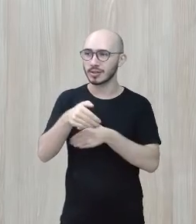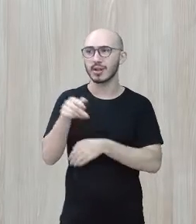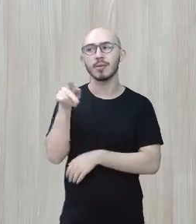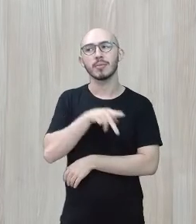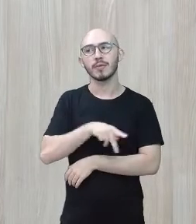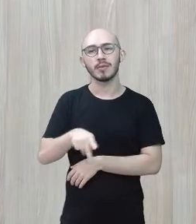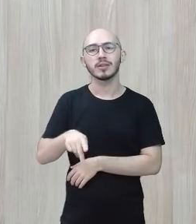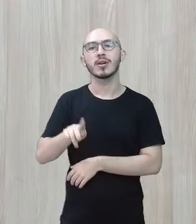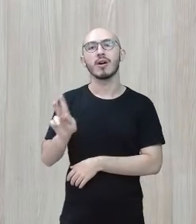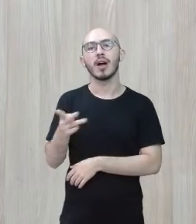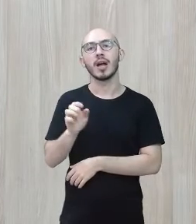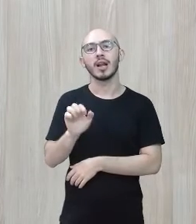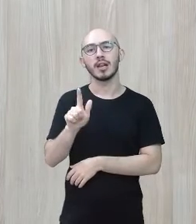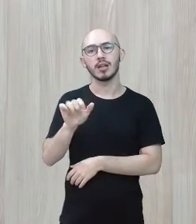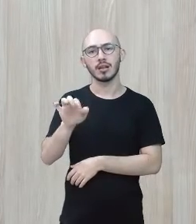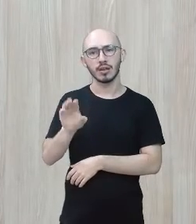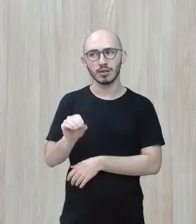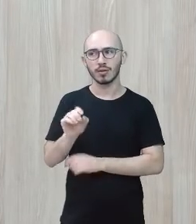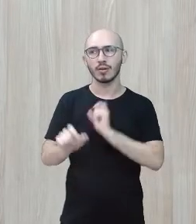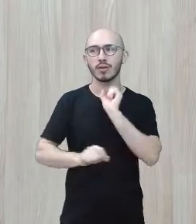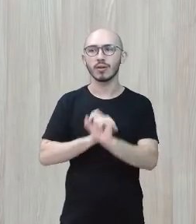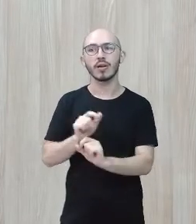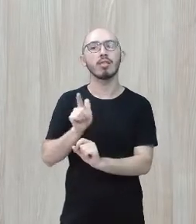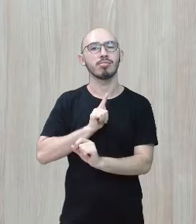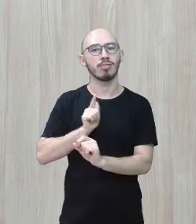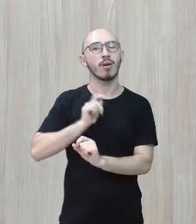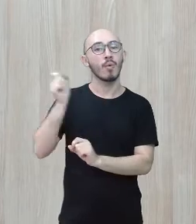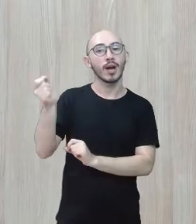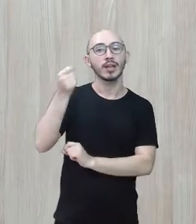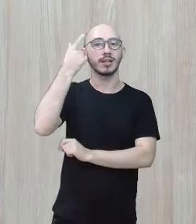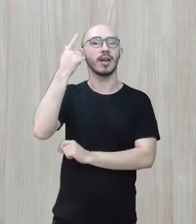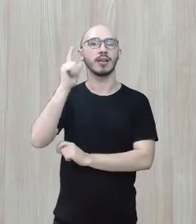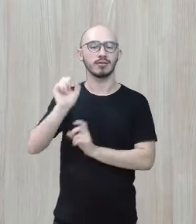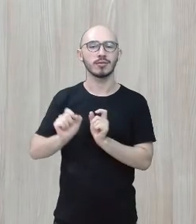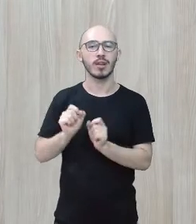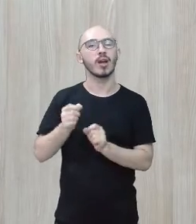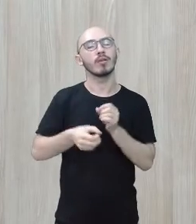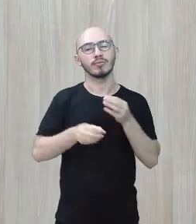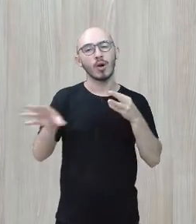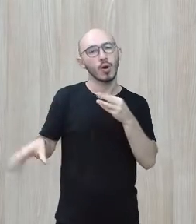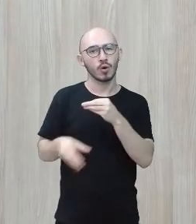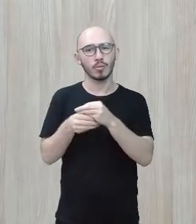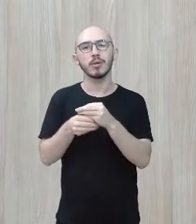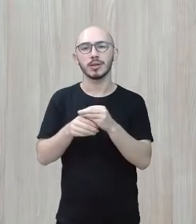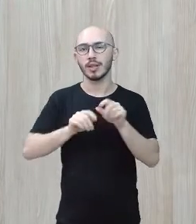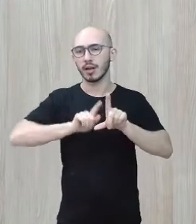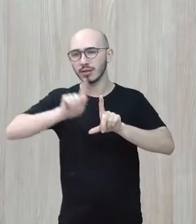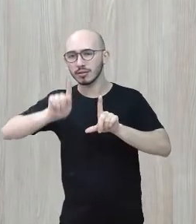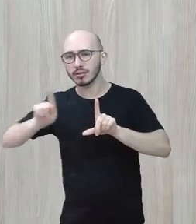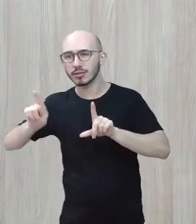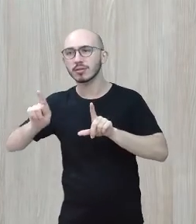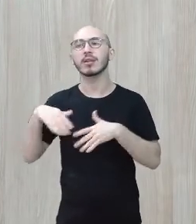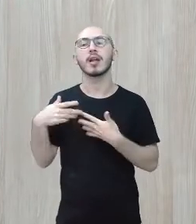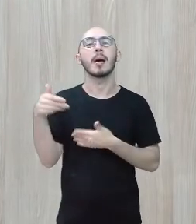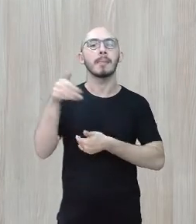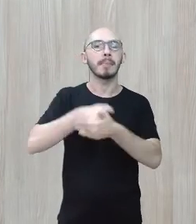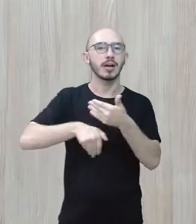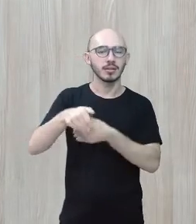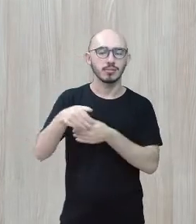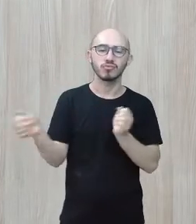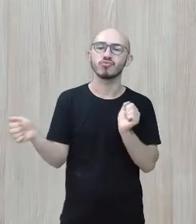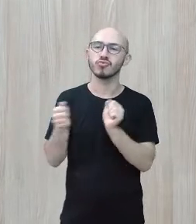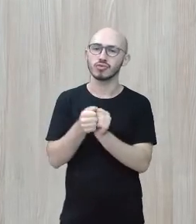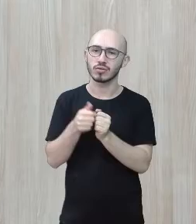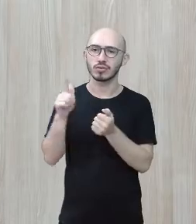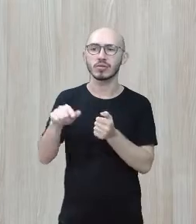professor Heleno, que foi massa. Ele me deu aqui um insight, vou fazer um comentário quando chegar na análise do gráfico, Mas o professor Heleno estava participando aqui com a